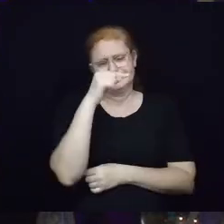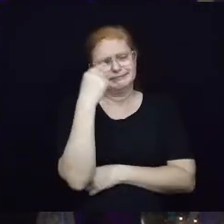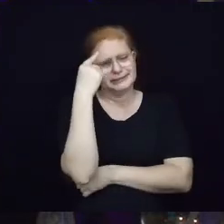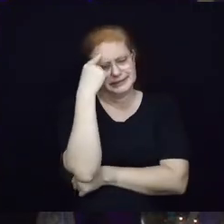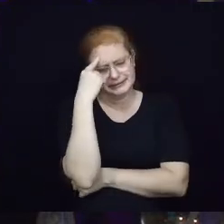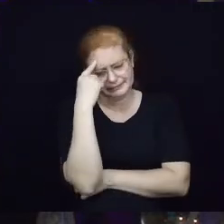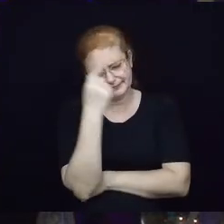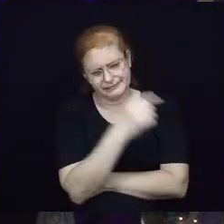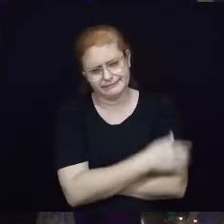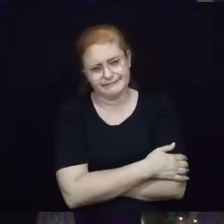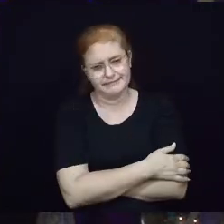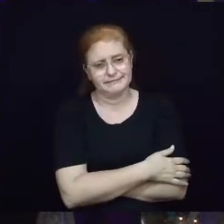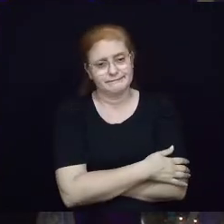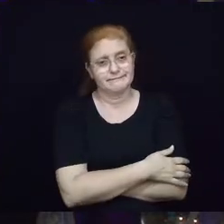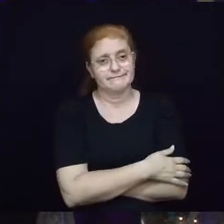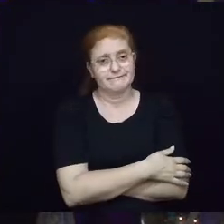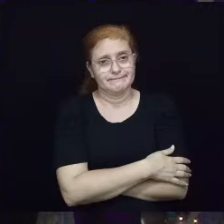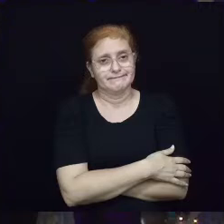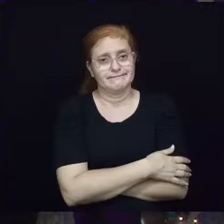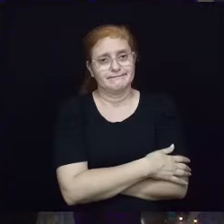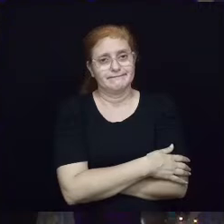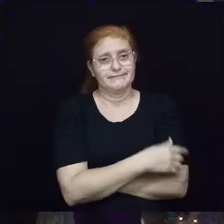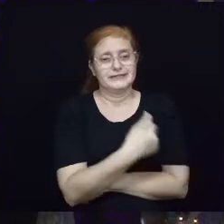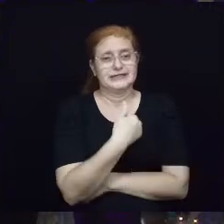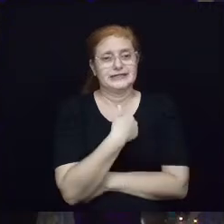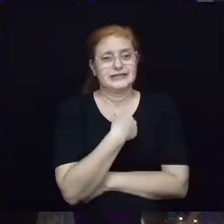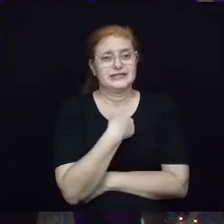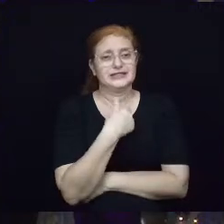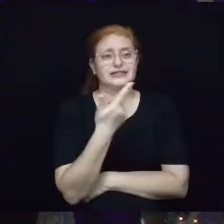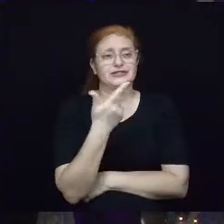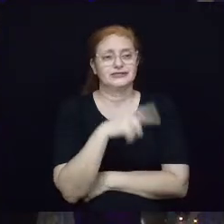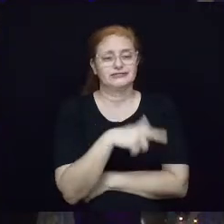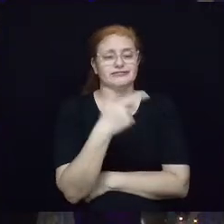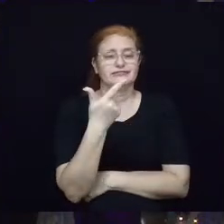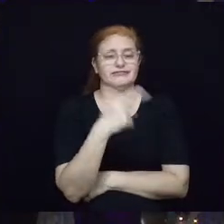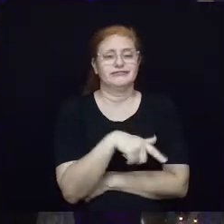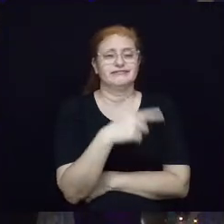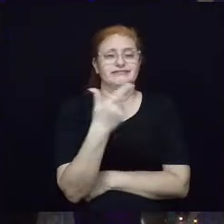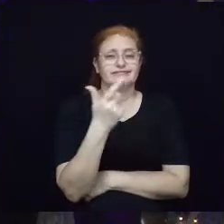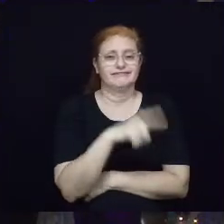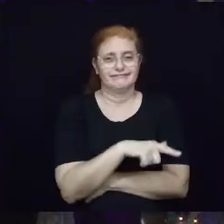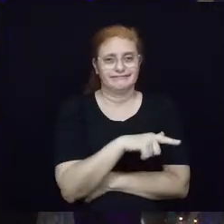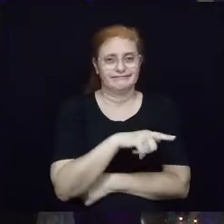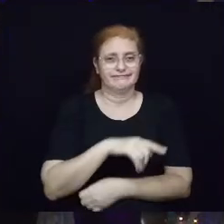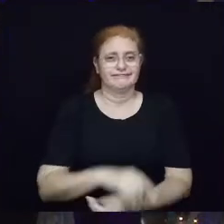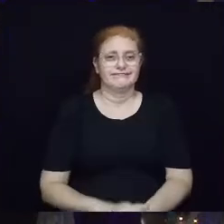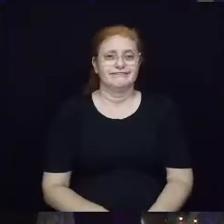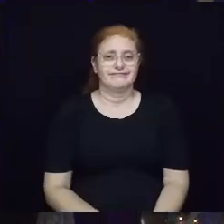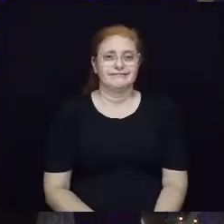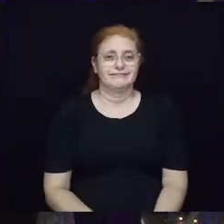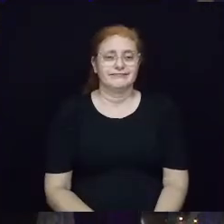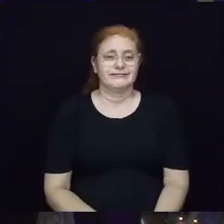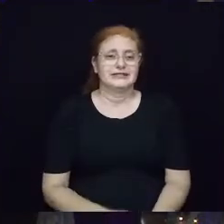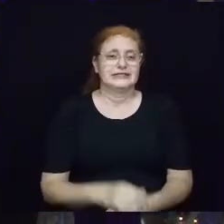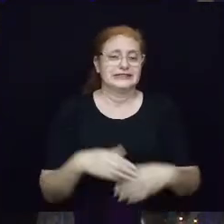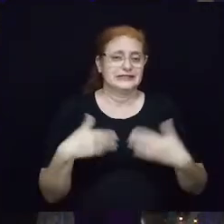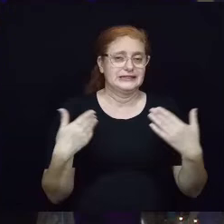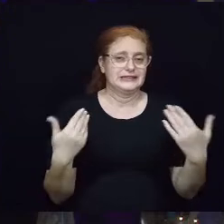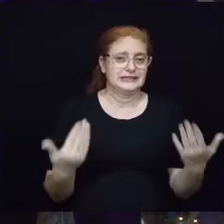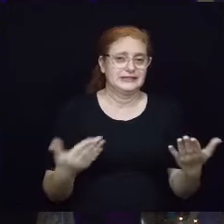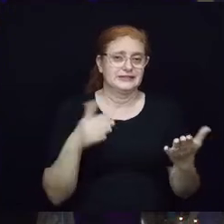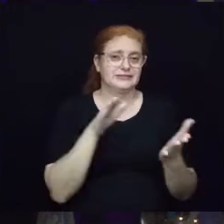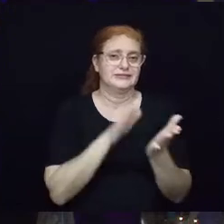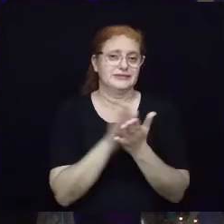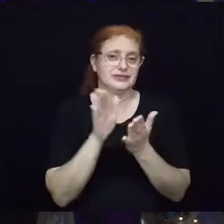assim que eu estava só me repetindo, assim, meio embebido com a minha própria capacidade de produzir